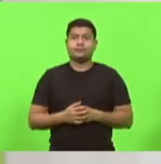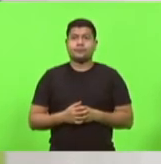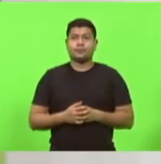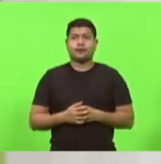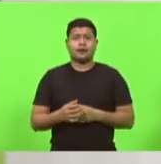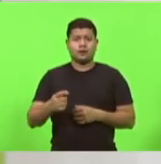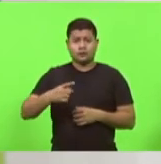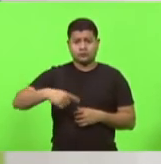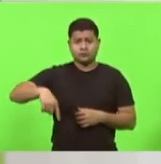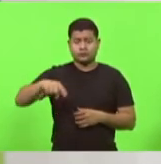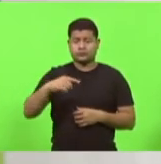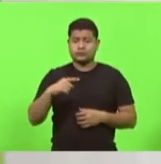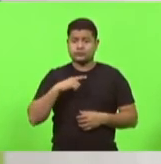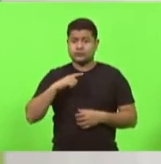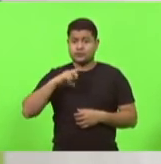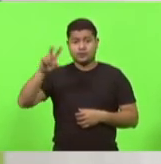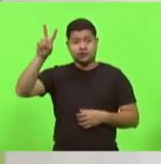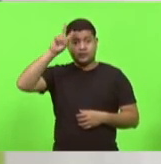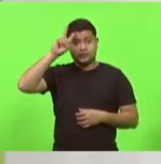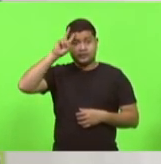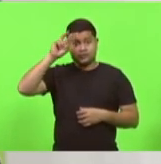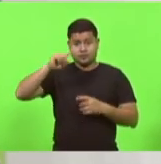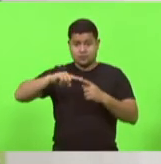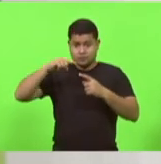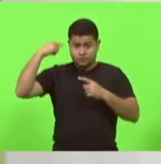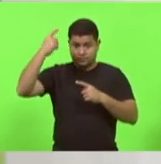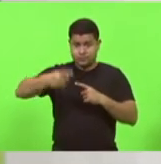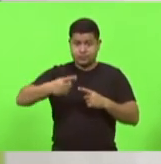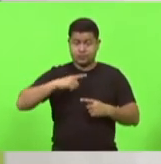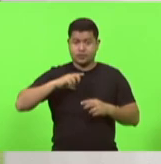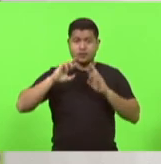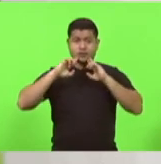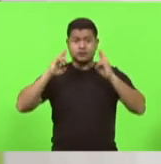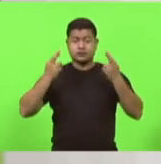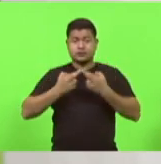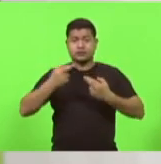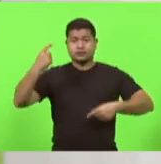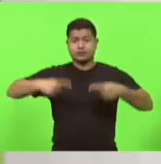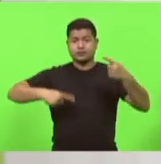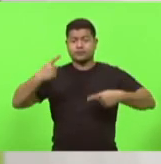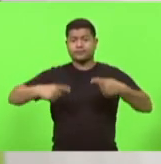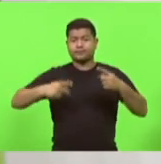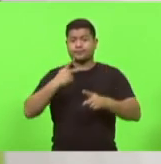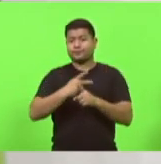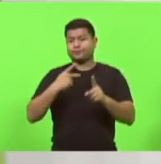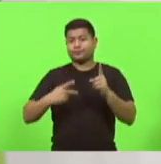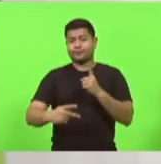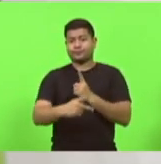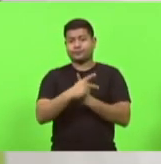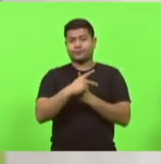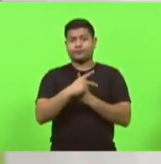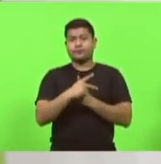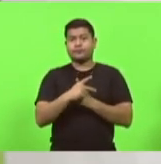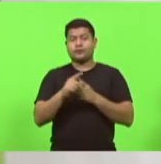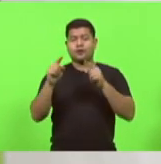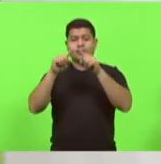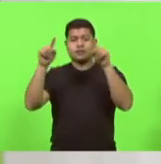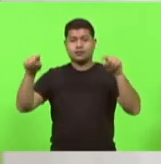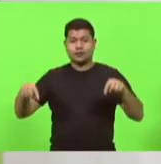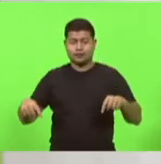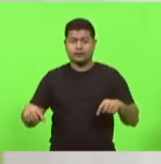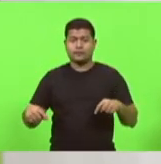Nós teremos segunda-feira a audiência para debater a previdência dos servidores.